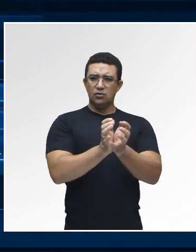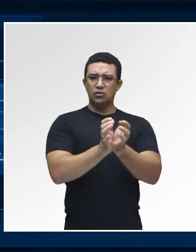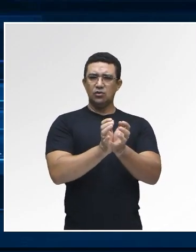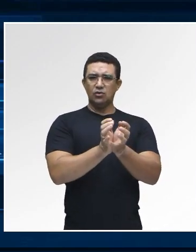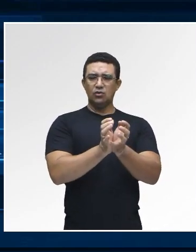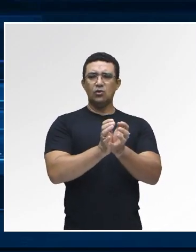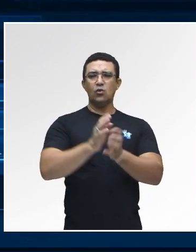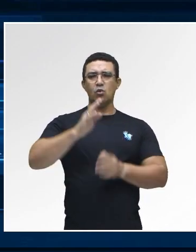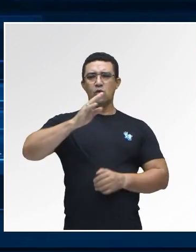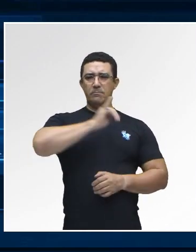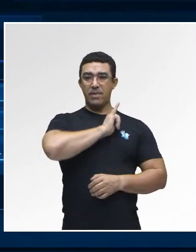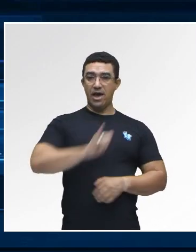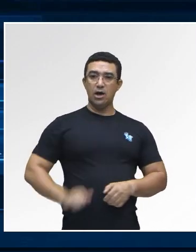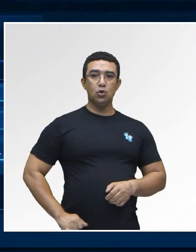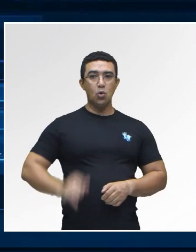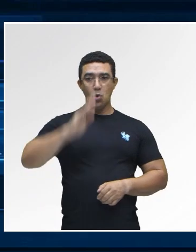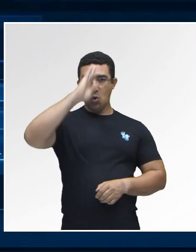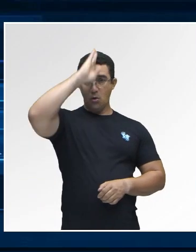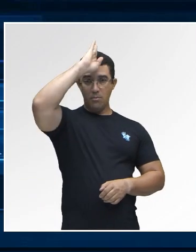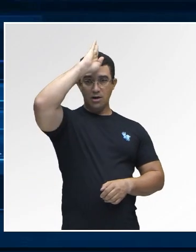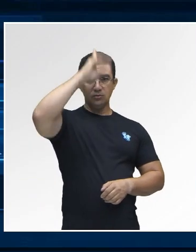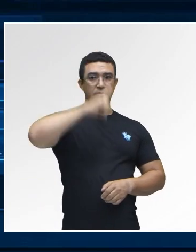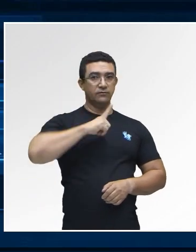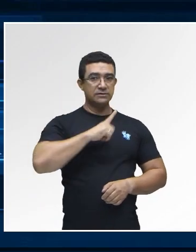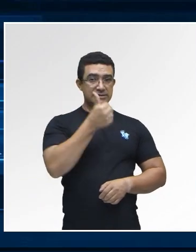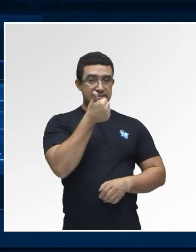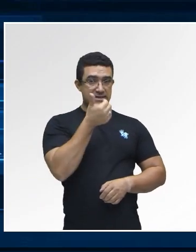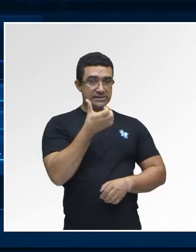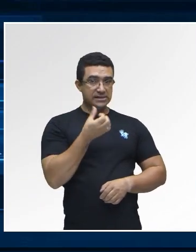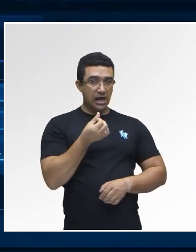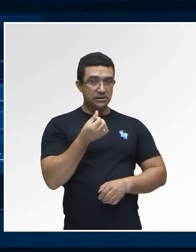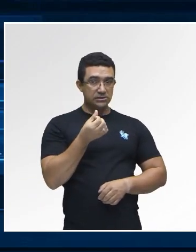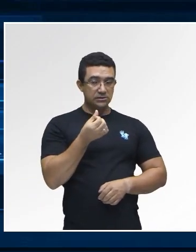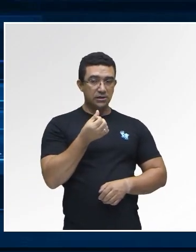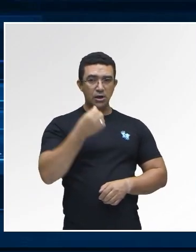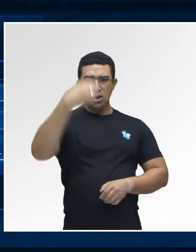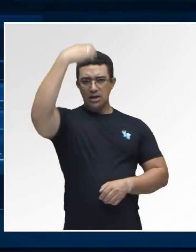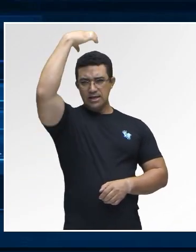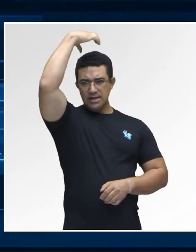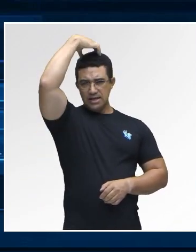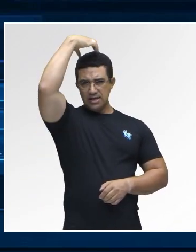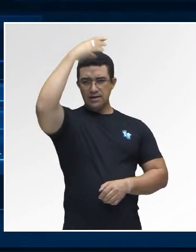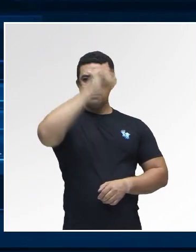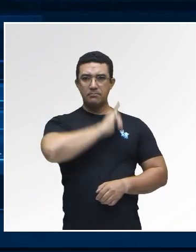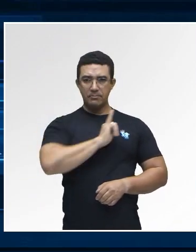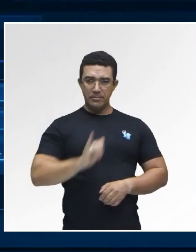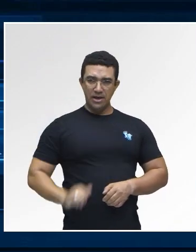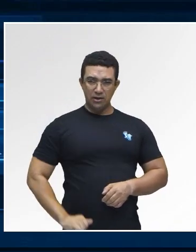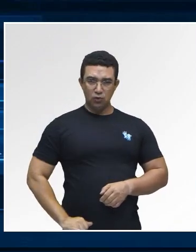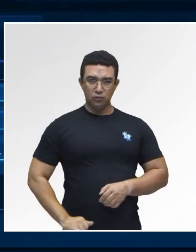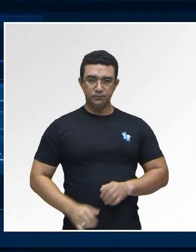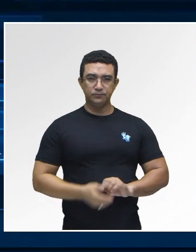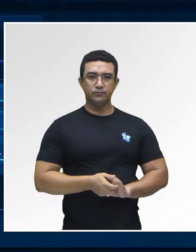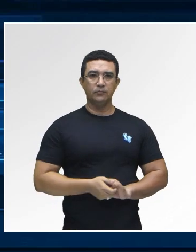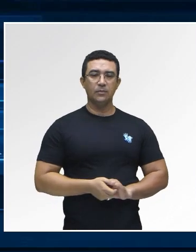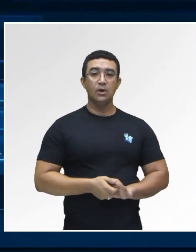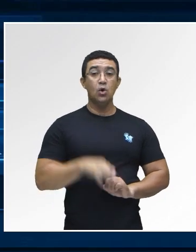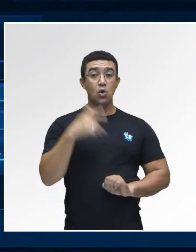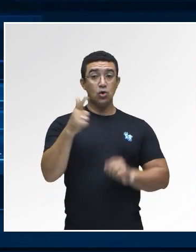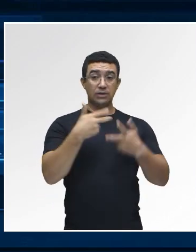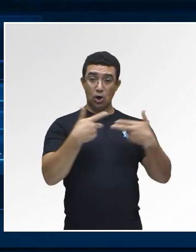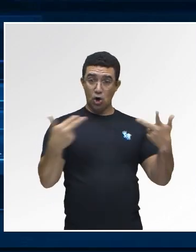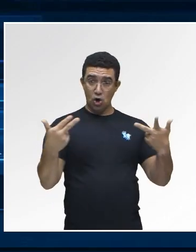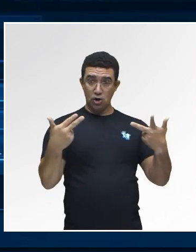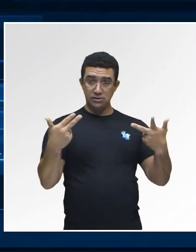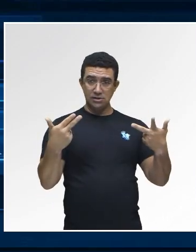grande maioria deles morreu através de emboscadas, de alguém querendo ali chegar ao poder. Outra coisa que ficou muito clara nesse